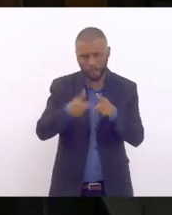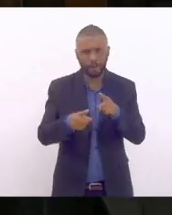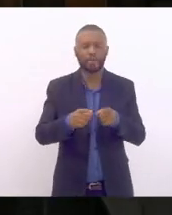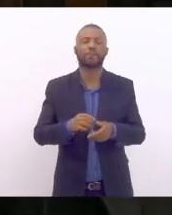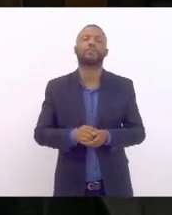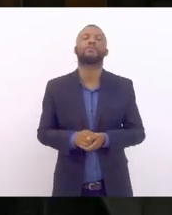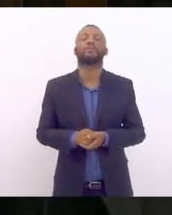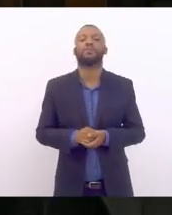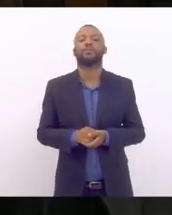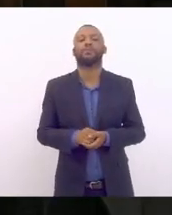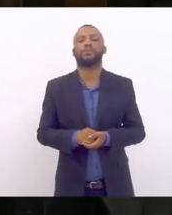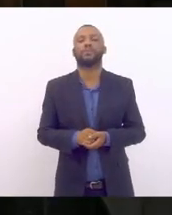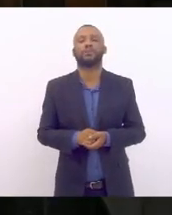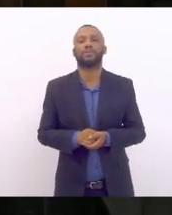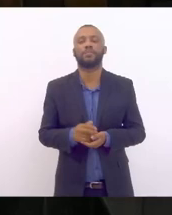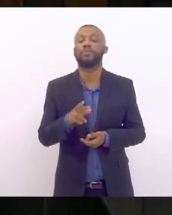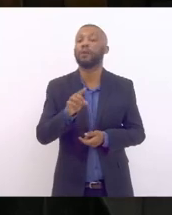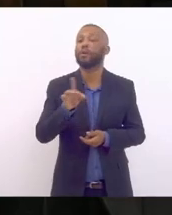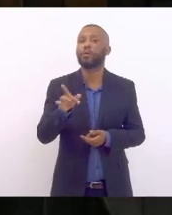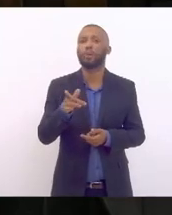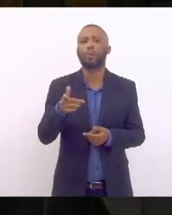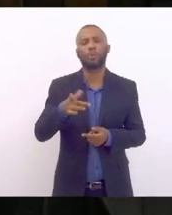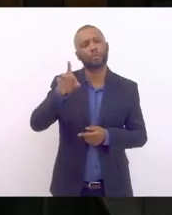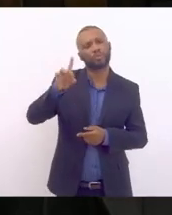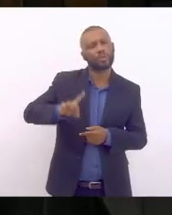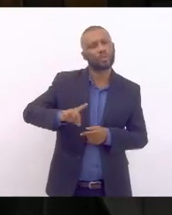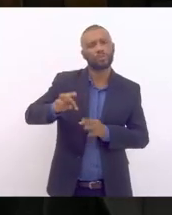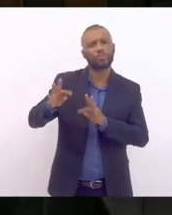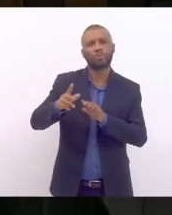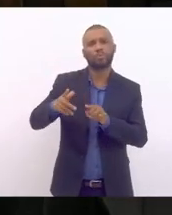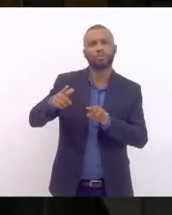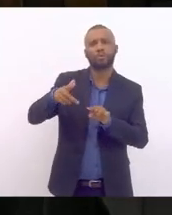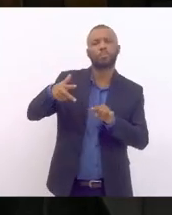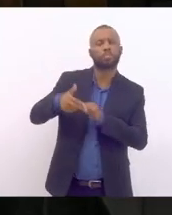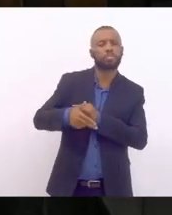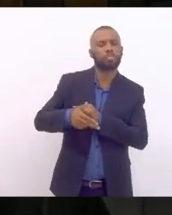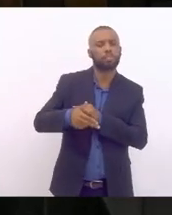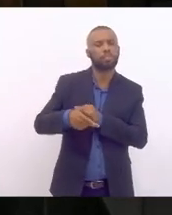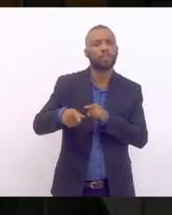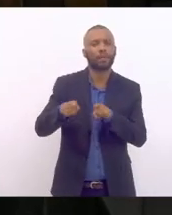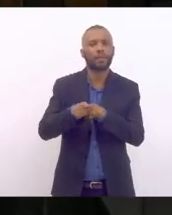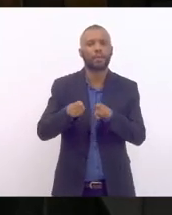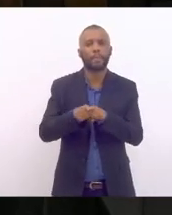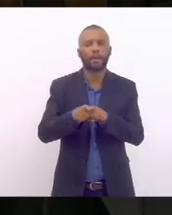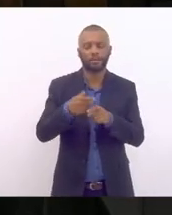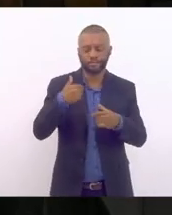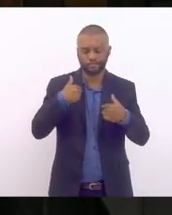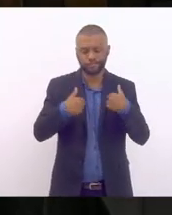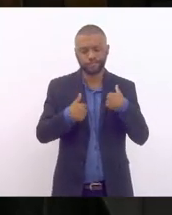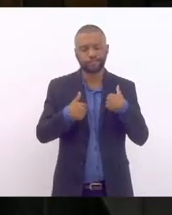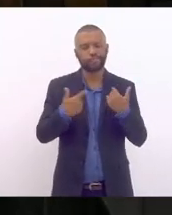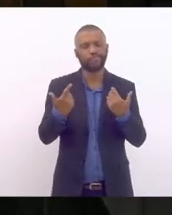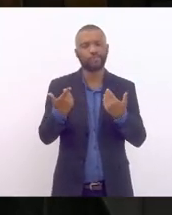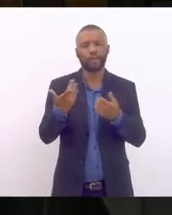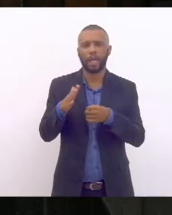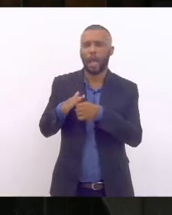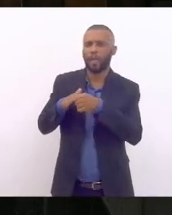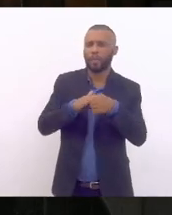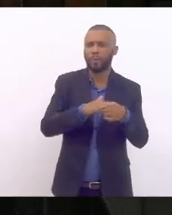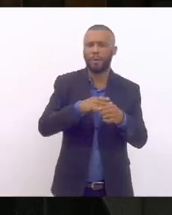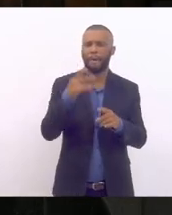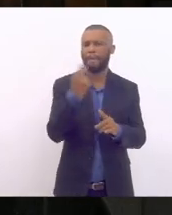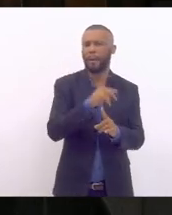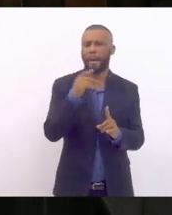formas não apenas sua perda de todos os direitos mas também o suplício físico através da tortura